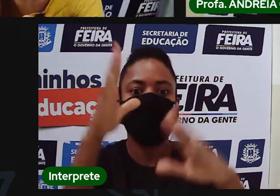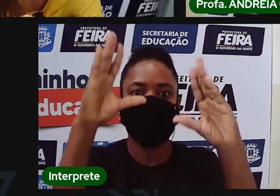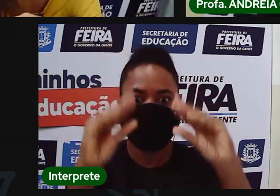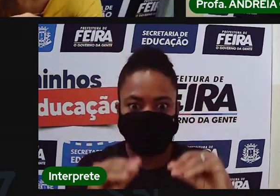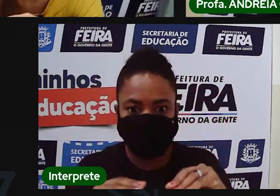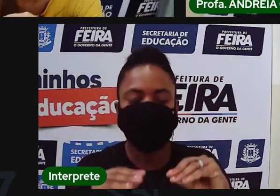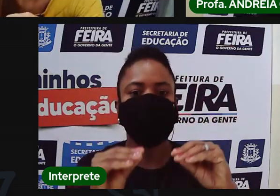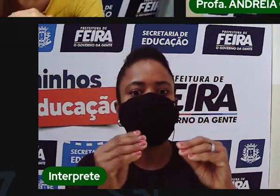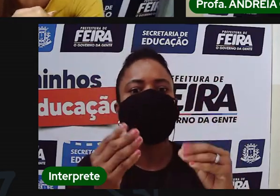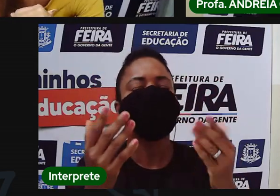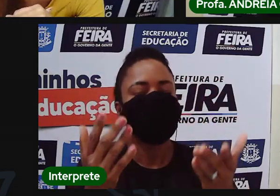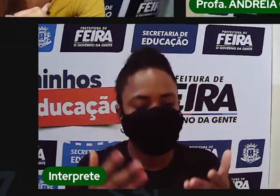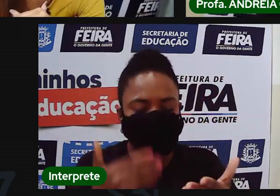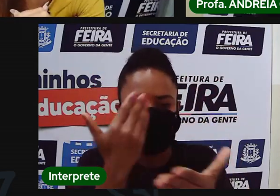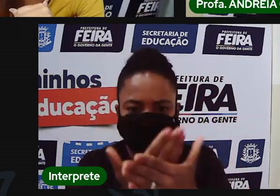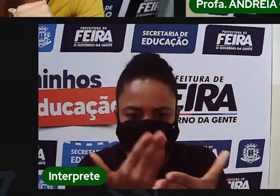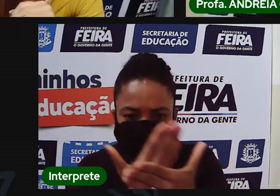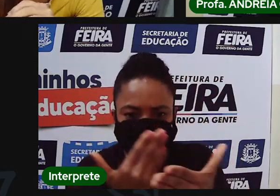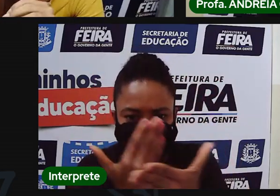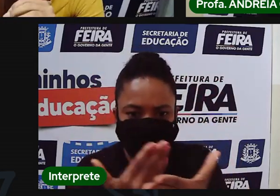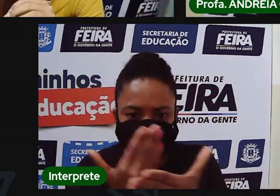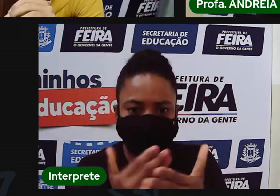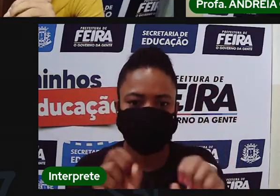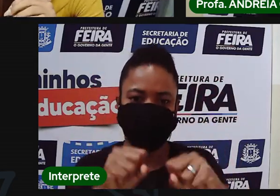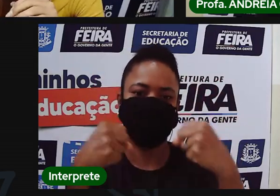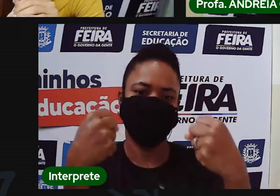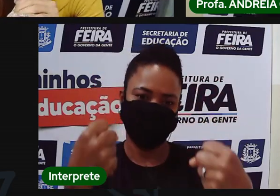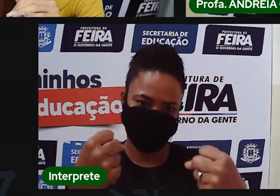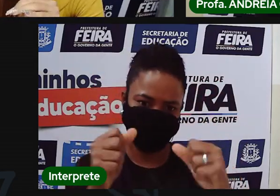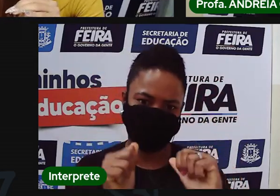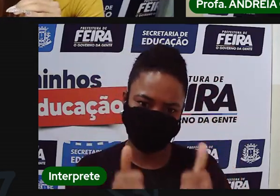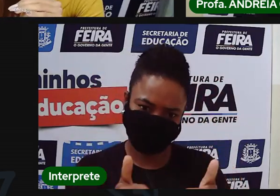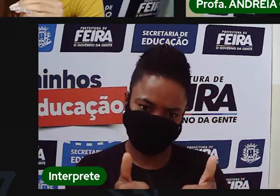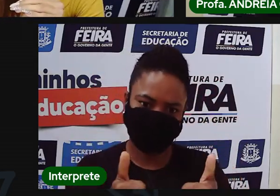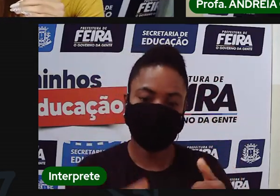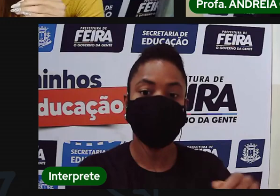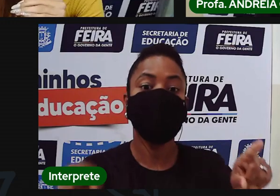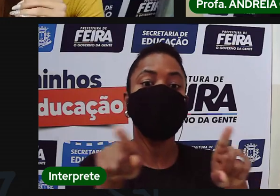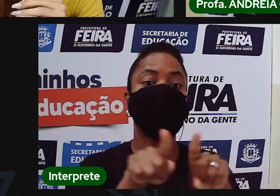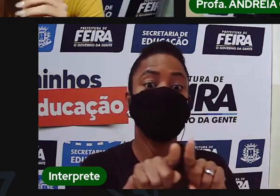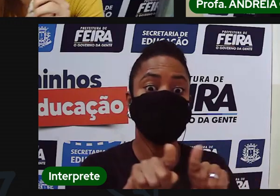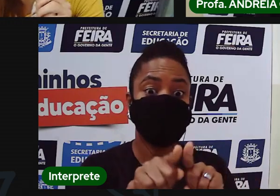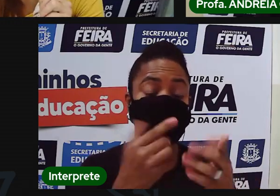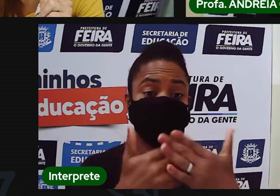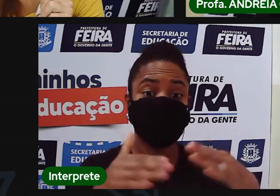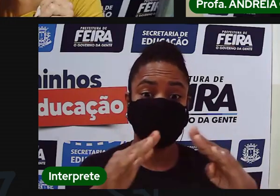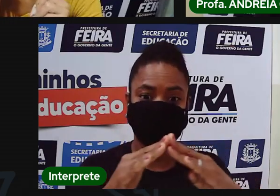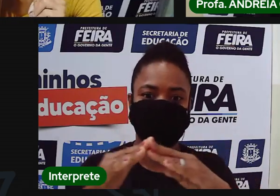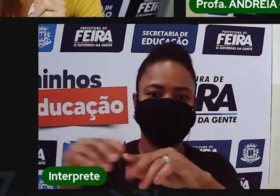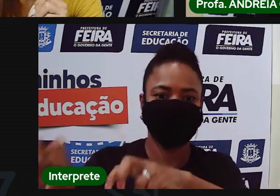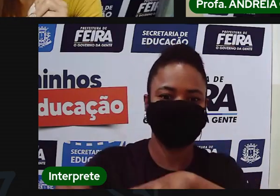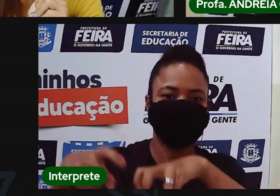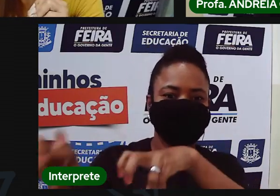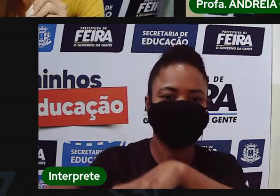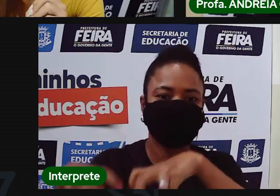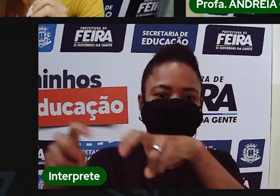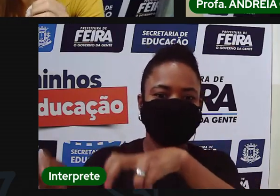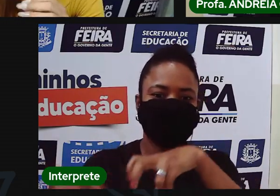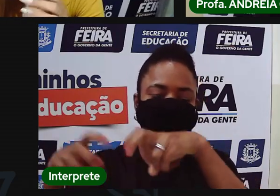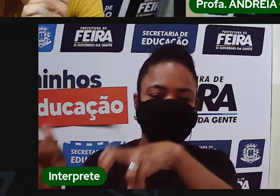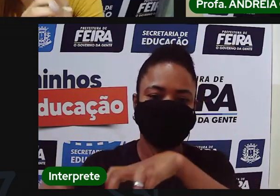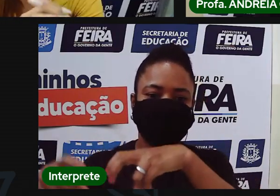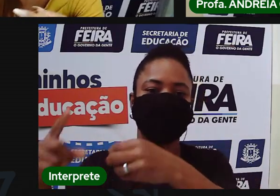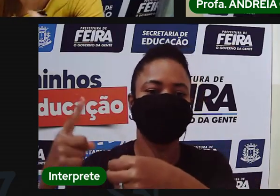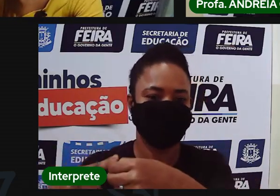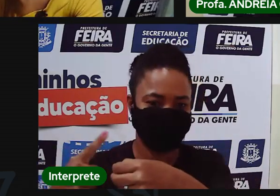muita vontade de aprender. E isso faz toda a diferença. Uma outra realidade também são as escolas do campo, né? A gente sabe que às vezes a conexão lá é mais